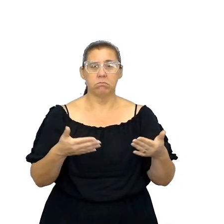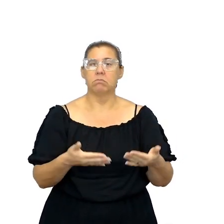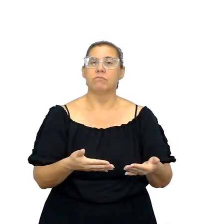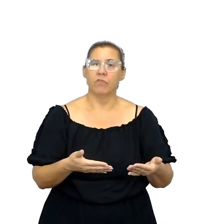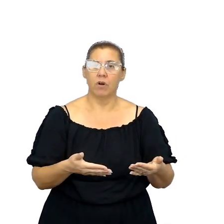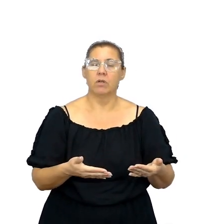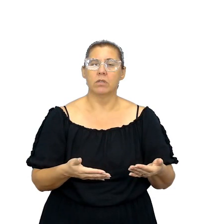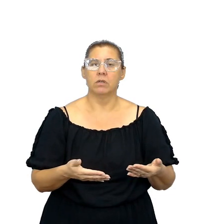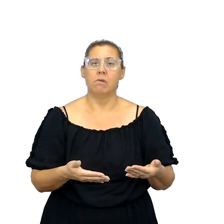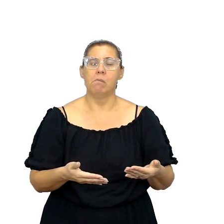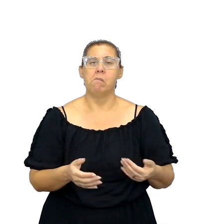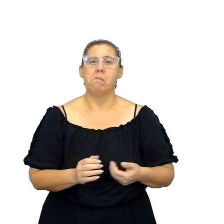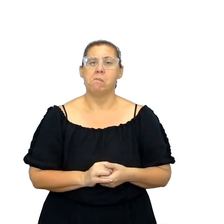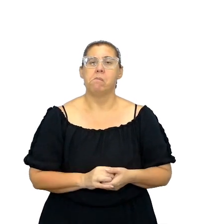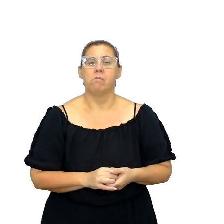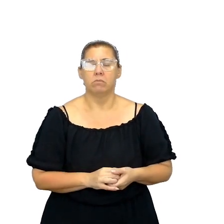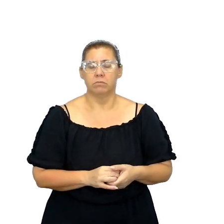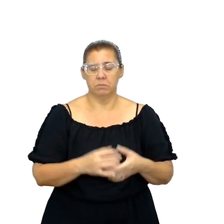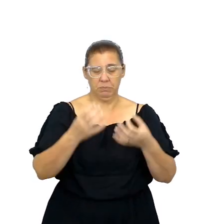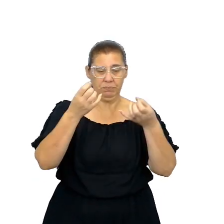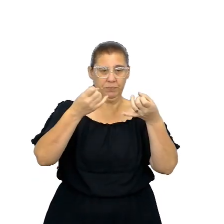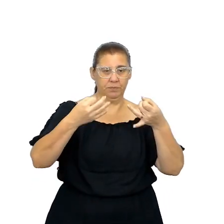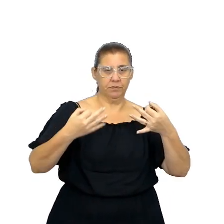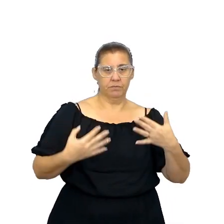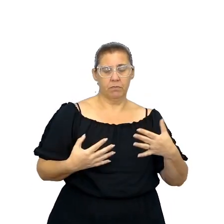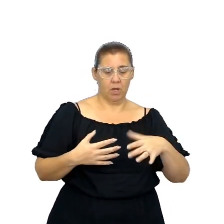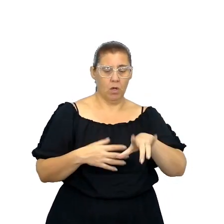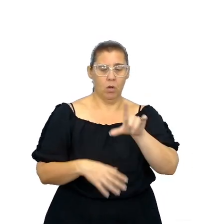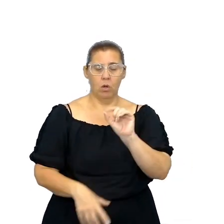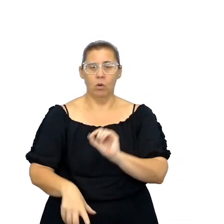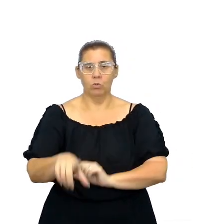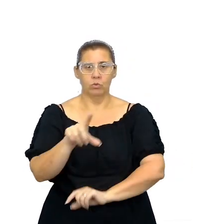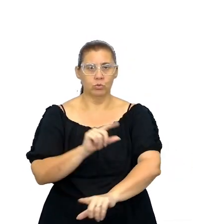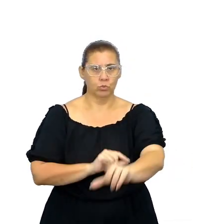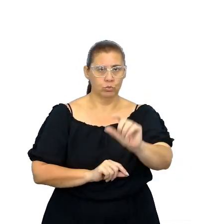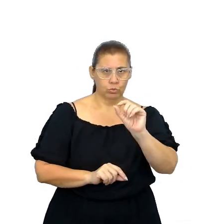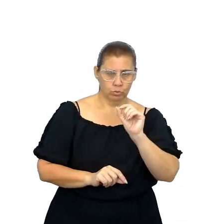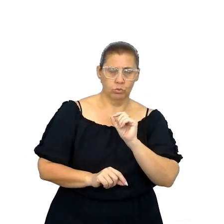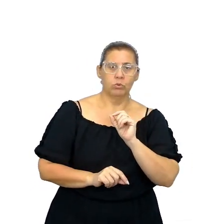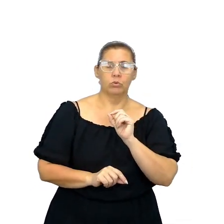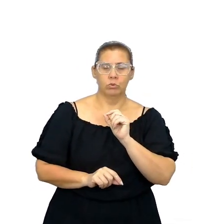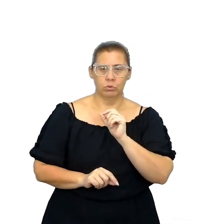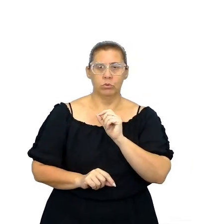gêneros textuais, né, se justifica, então, a escolha desses